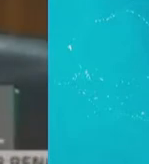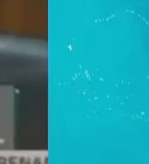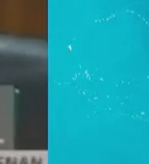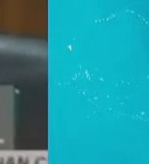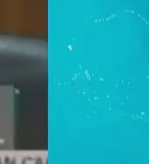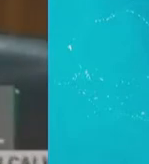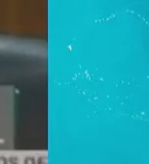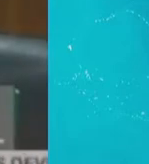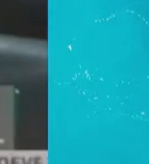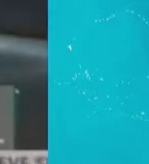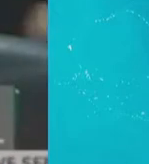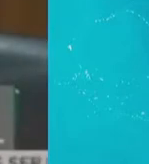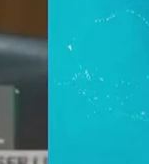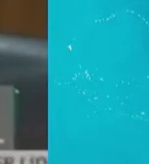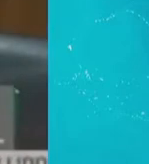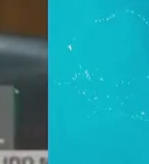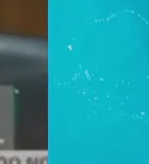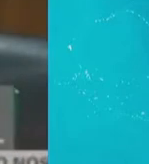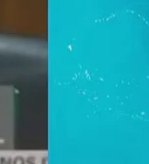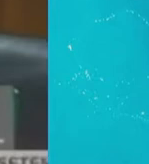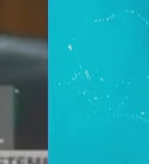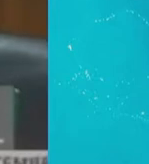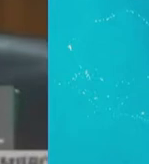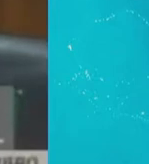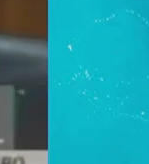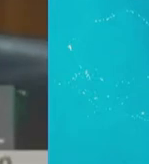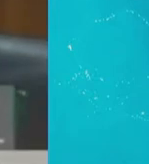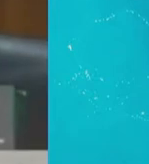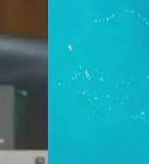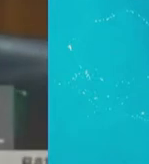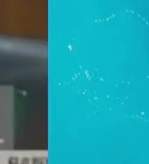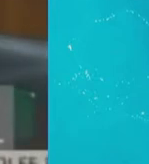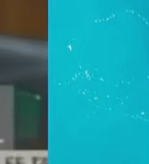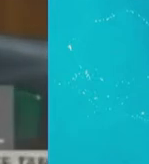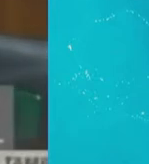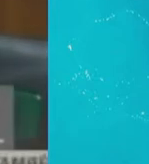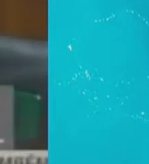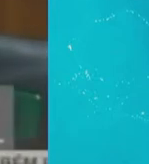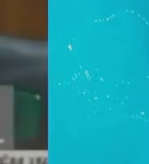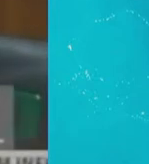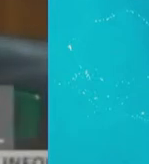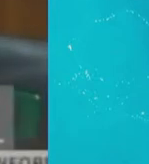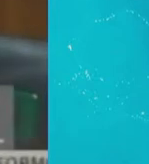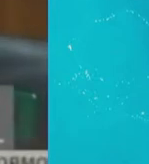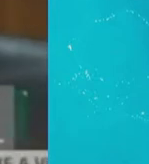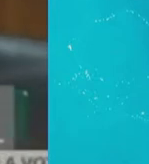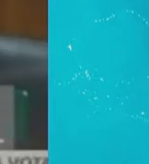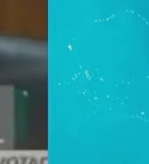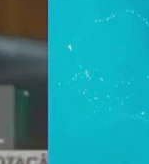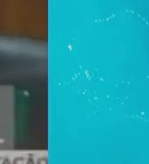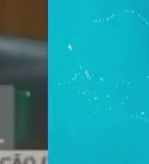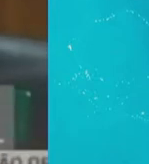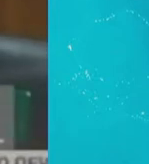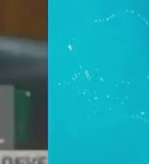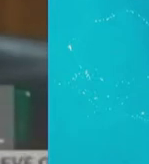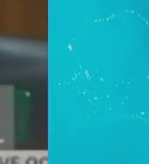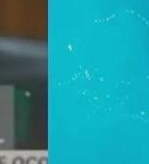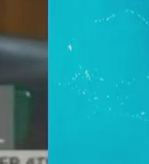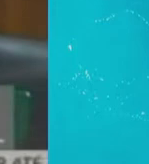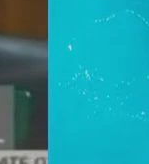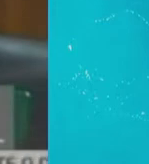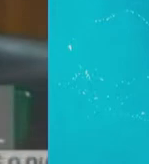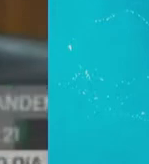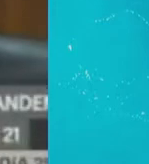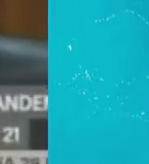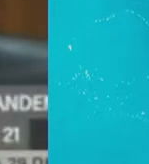fiança sem ter, tudo fraudulento. Então, os senhores vejam bem, o governo federal mandou 32 bilhões